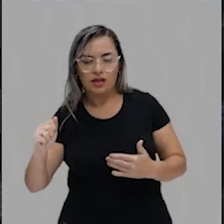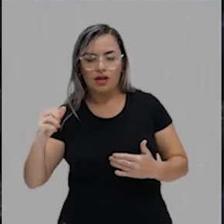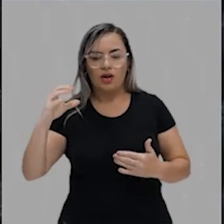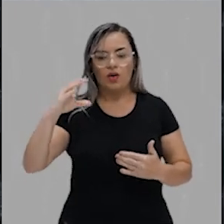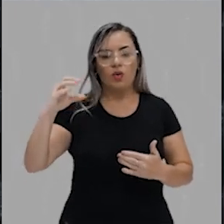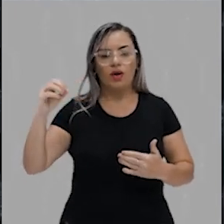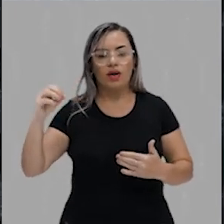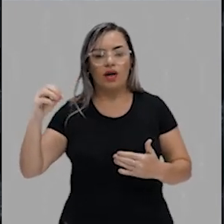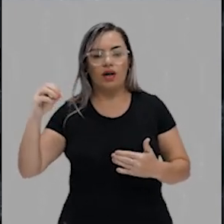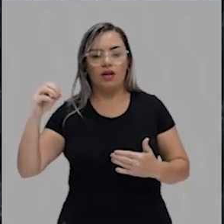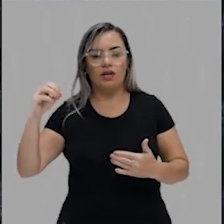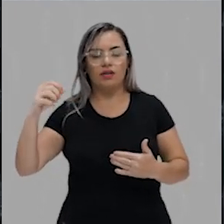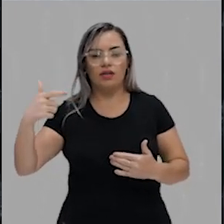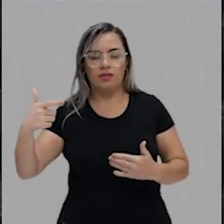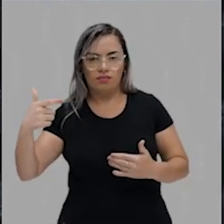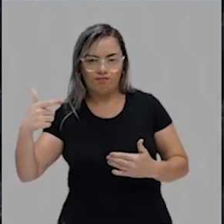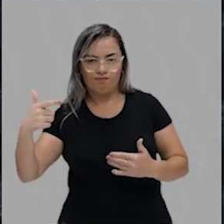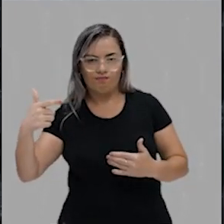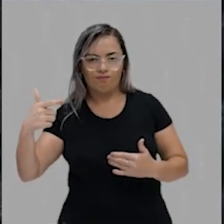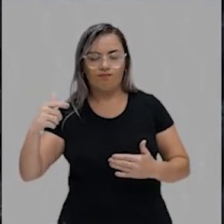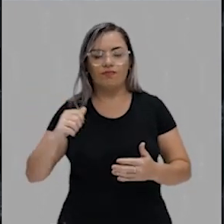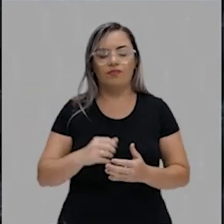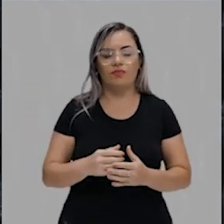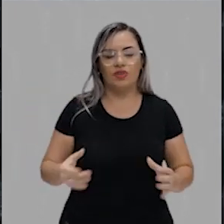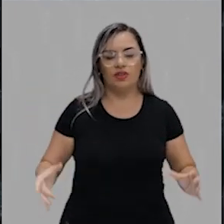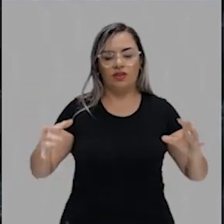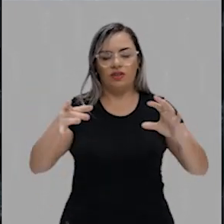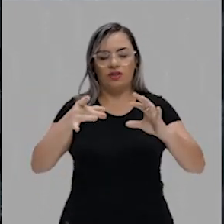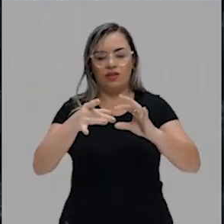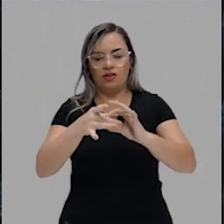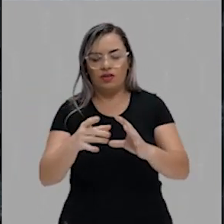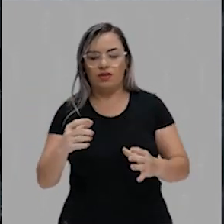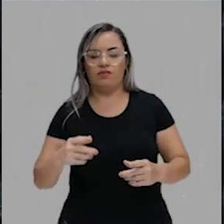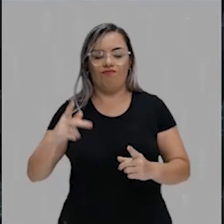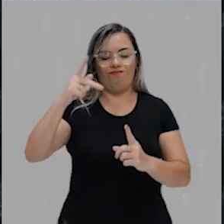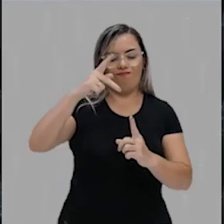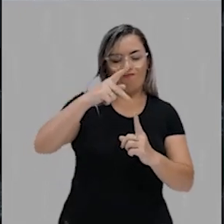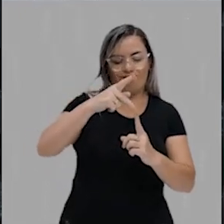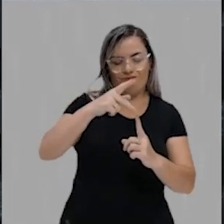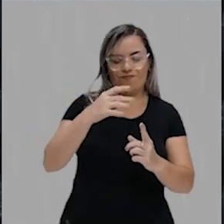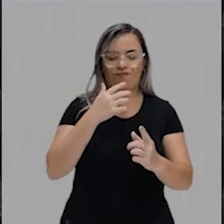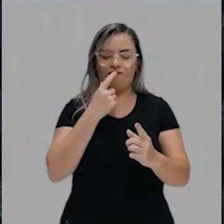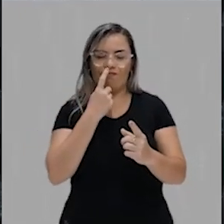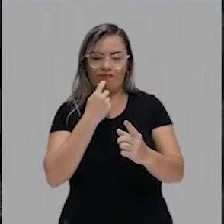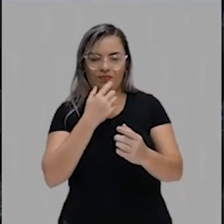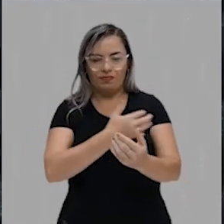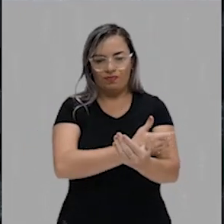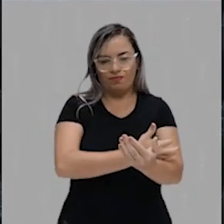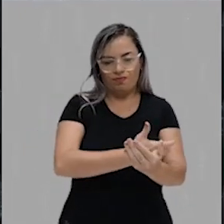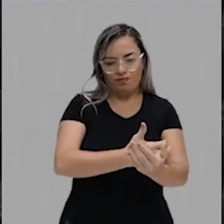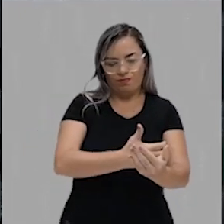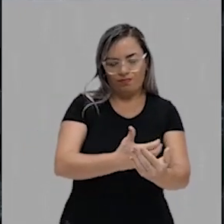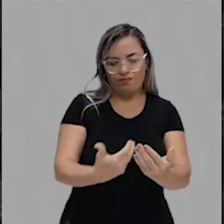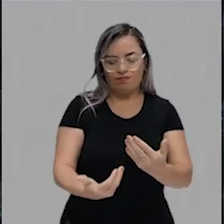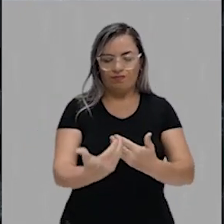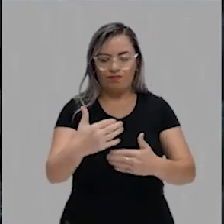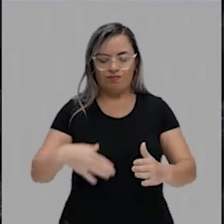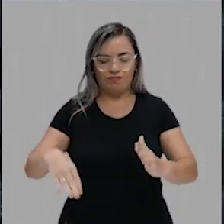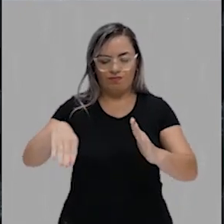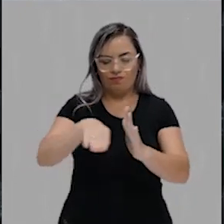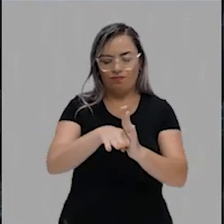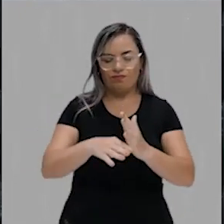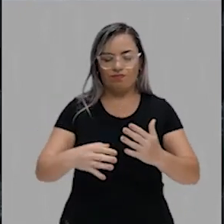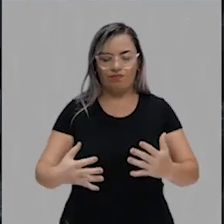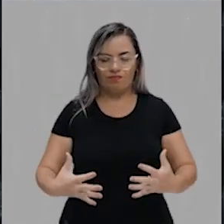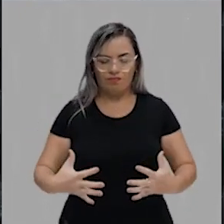se associa com esses pigmentos vermelhos da hemoglobina. Aí elas vão até os pulmões e entregam para